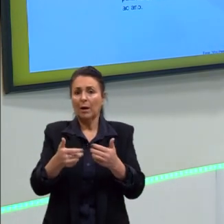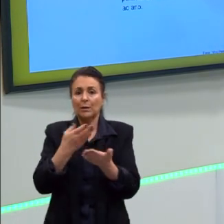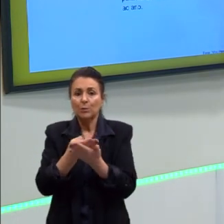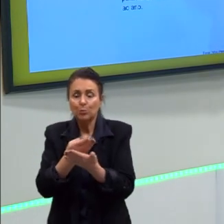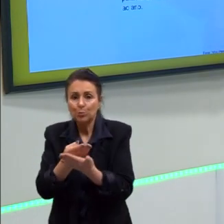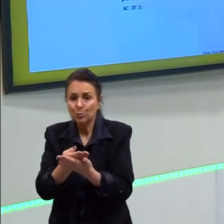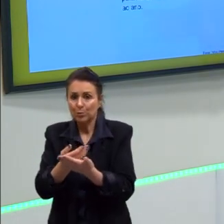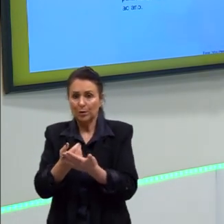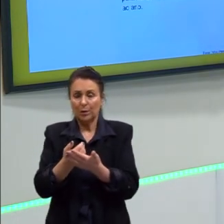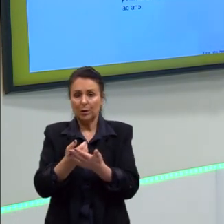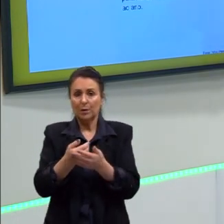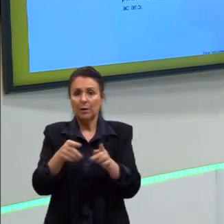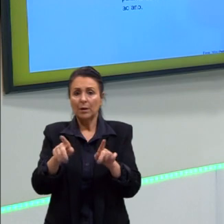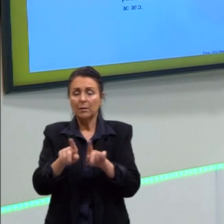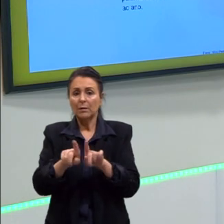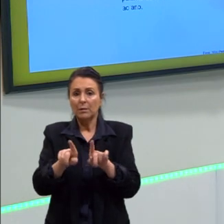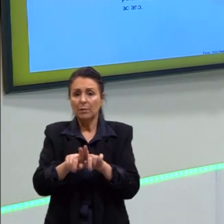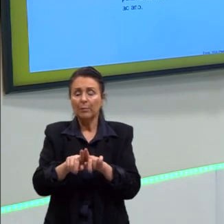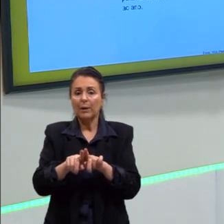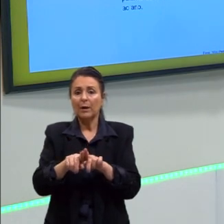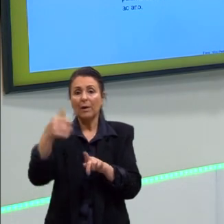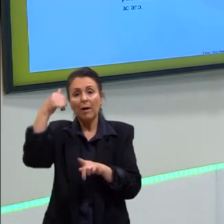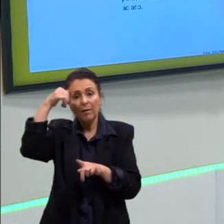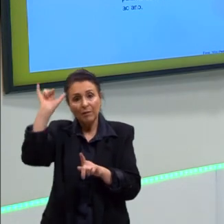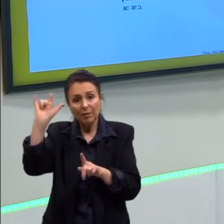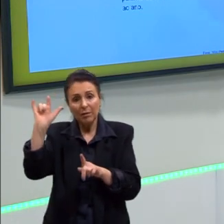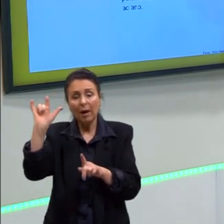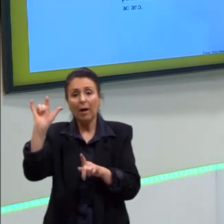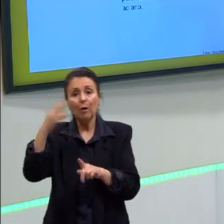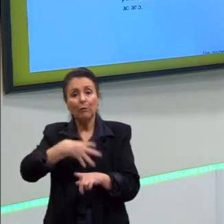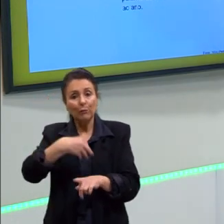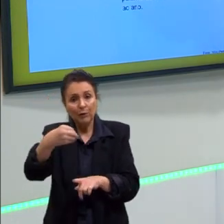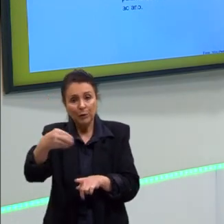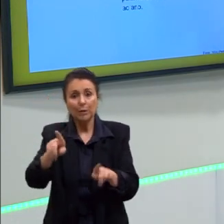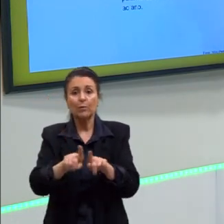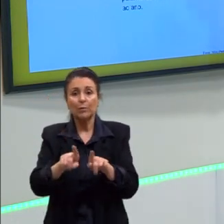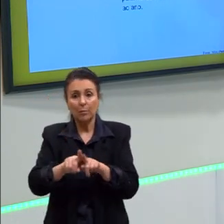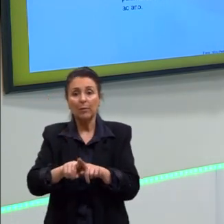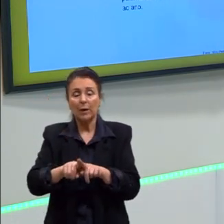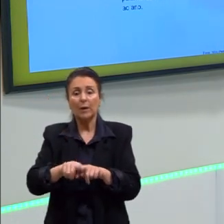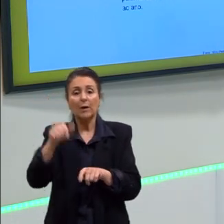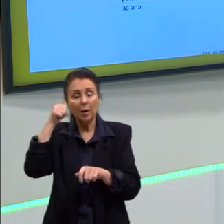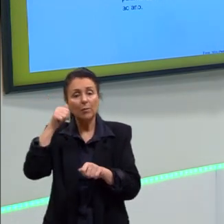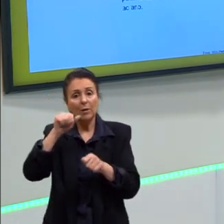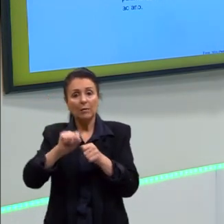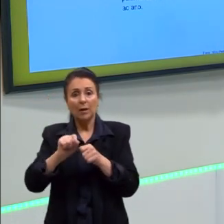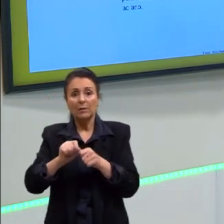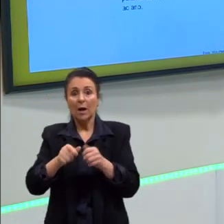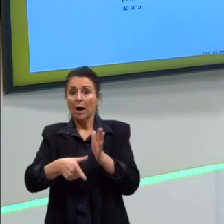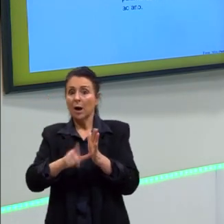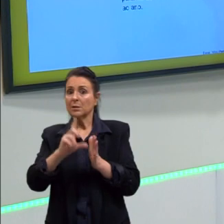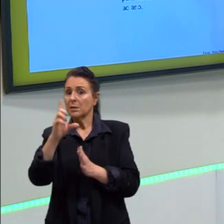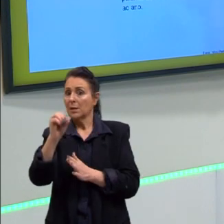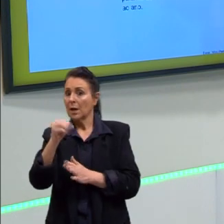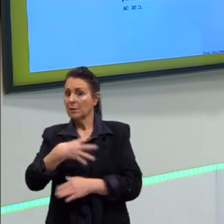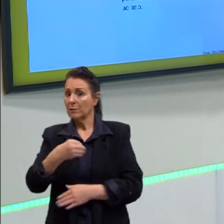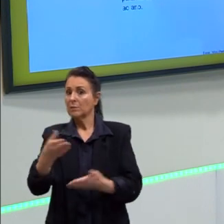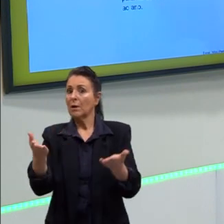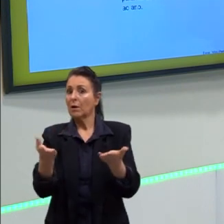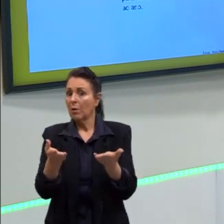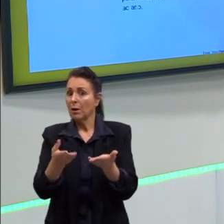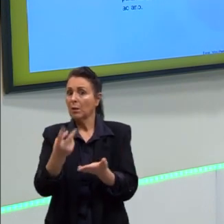né Tem métodos anticoncepcionais certo e agora em vez de ter 10 filhos tem dois três